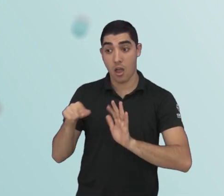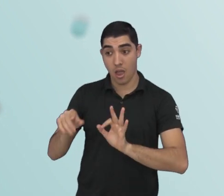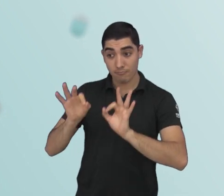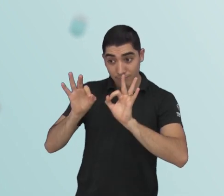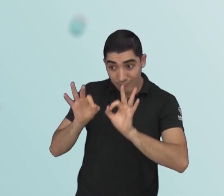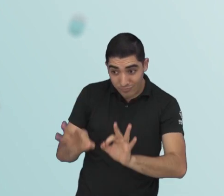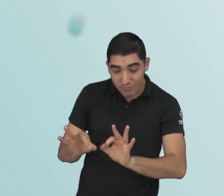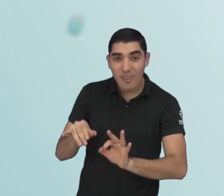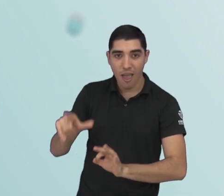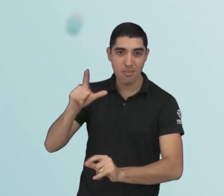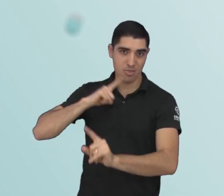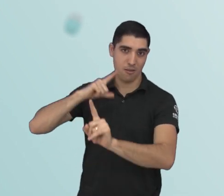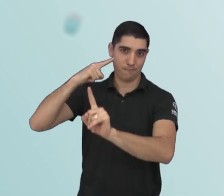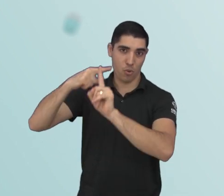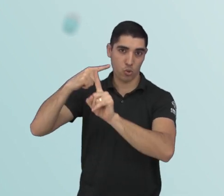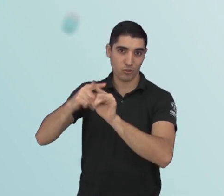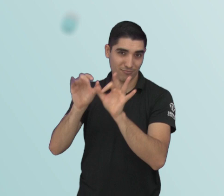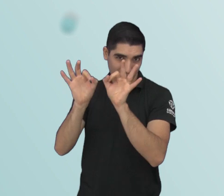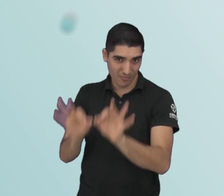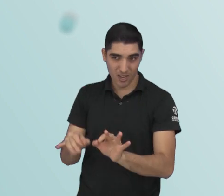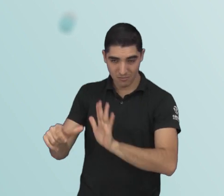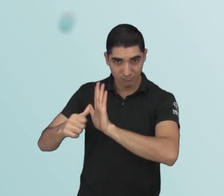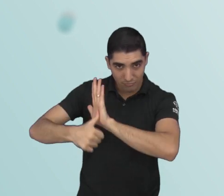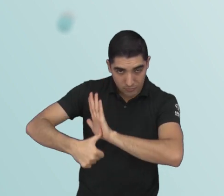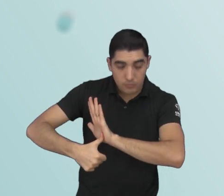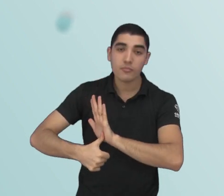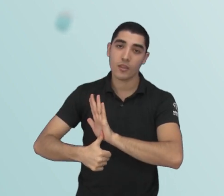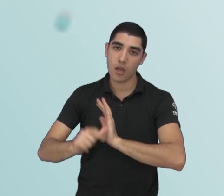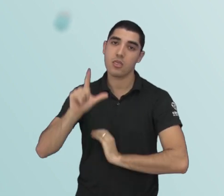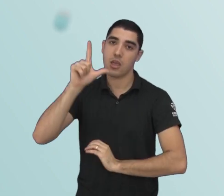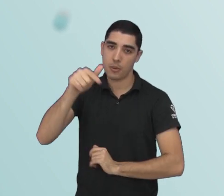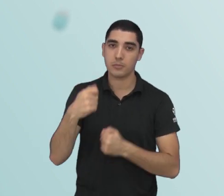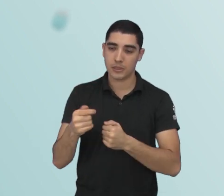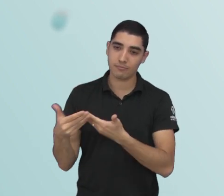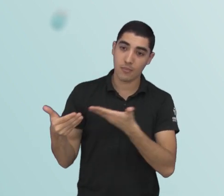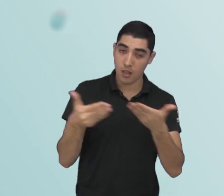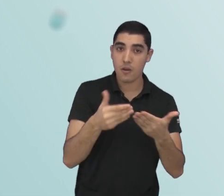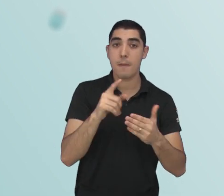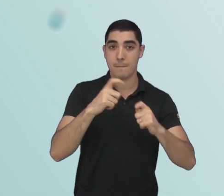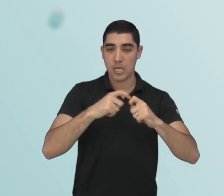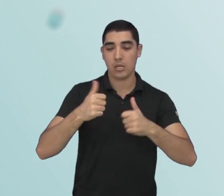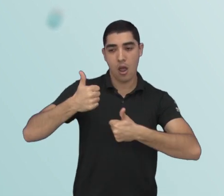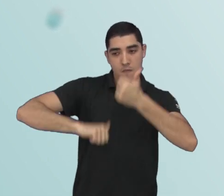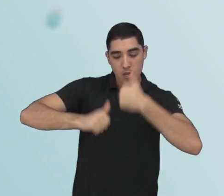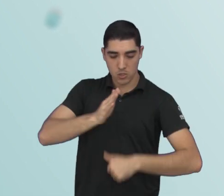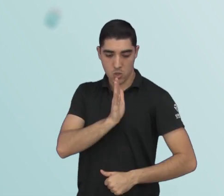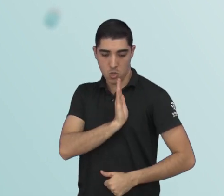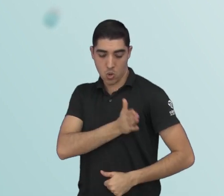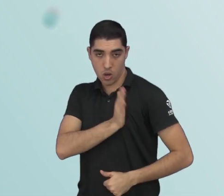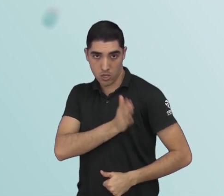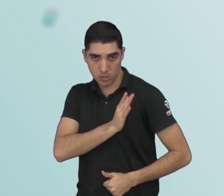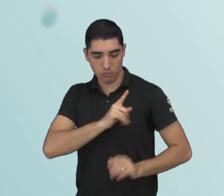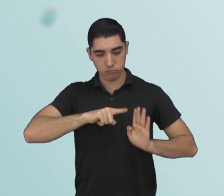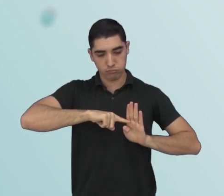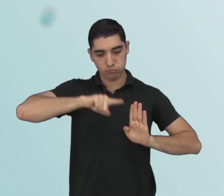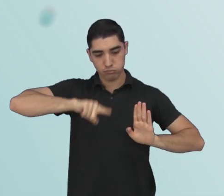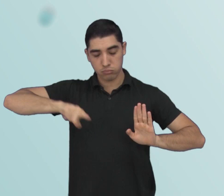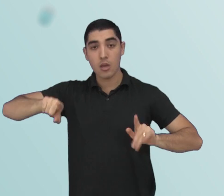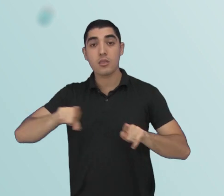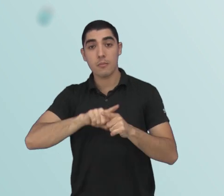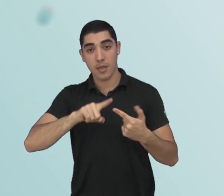Feito esse exame, definido que ele tem a trissomia do 21, é importante ele fazer avaliação cardíaca, um